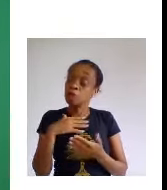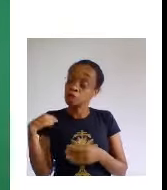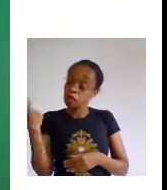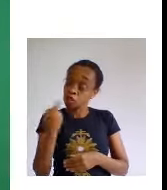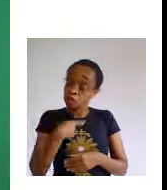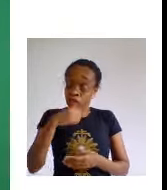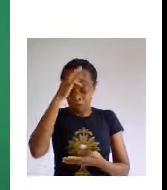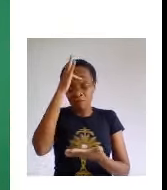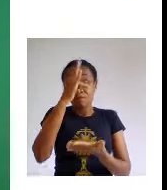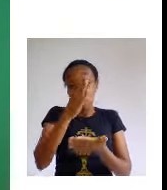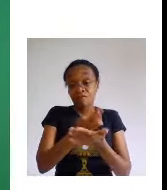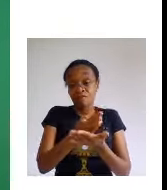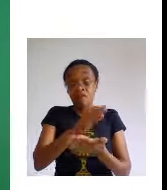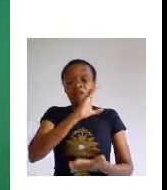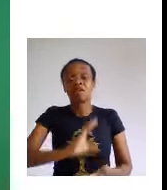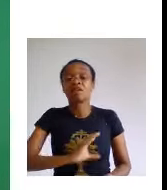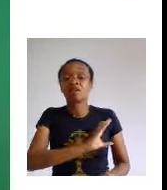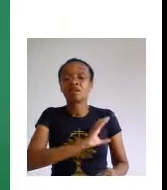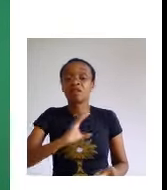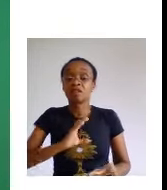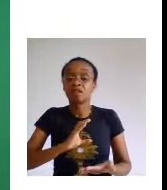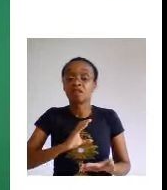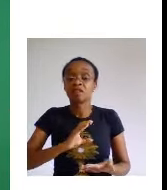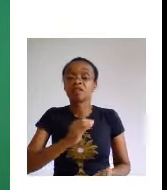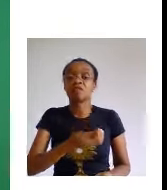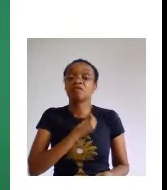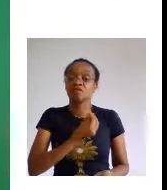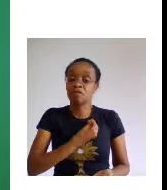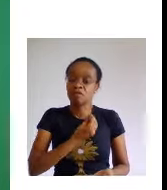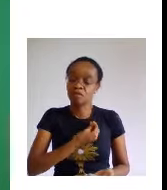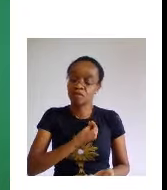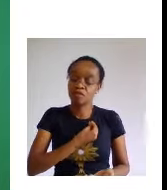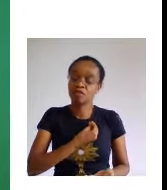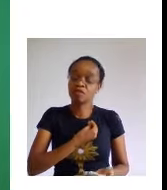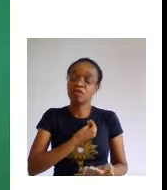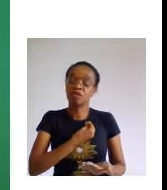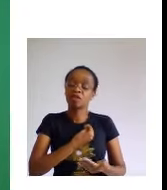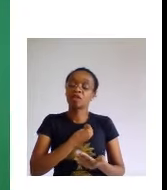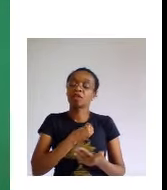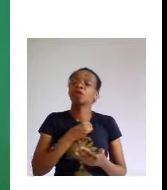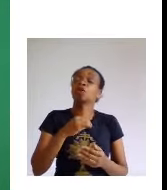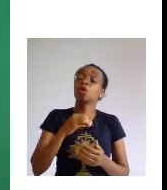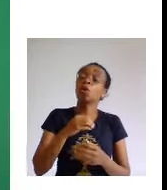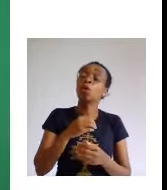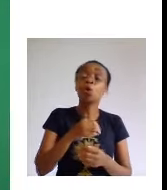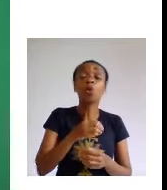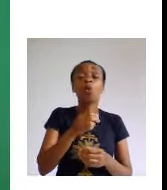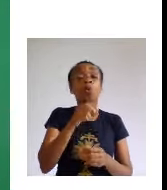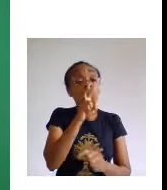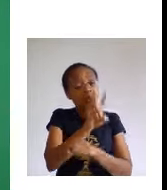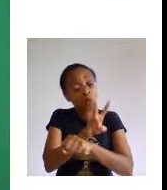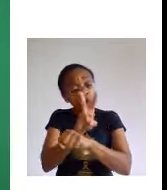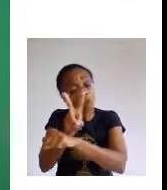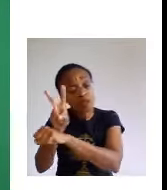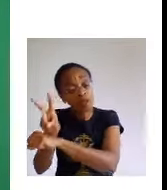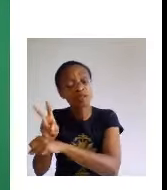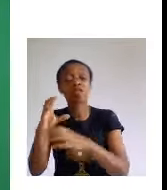nossa fé cristã, vivenciarmos a espiritualidade ecológica e o cuidado com a casa